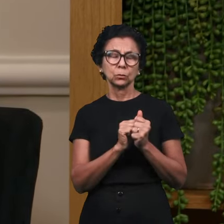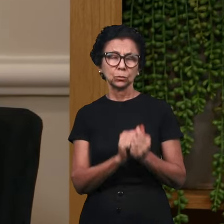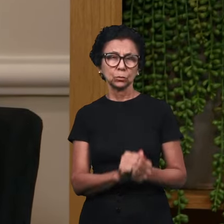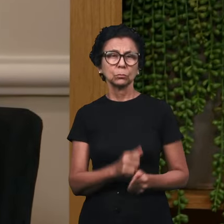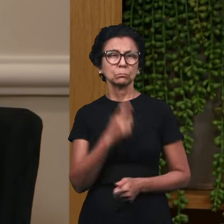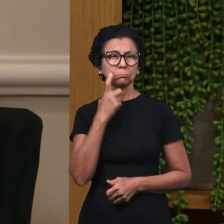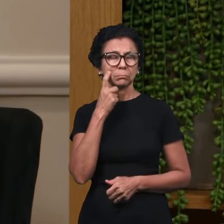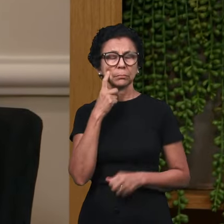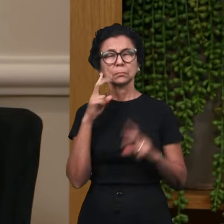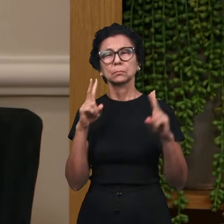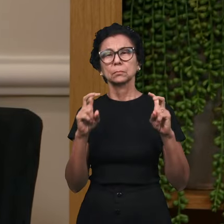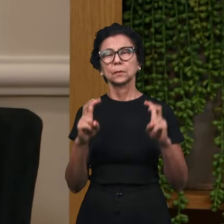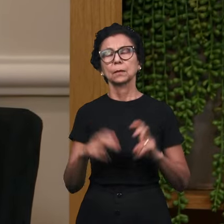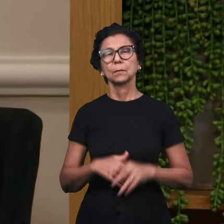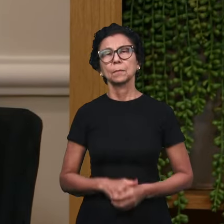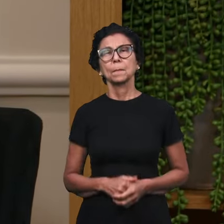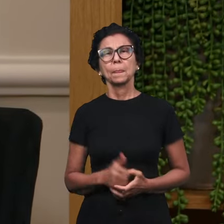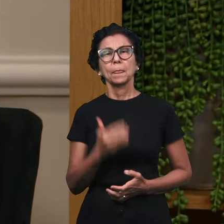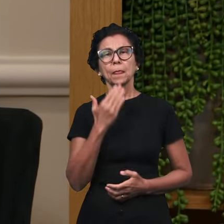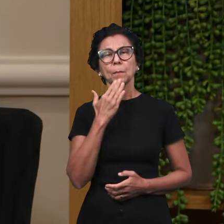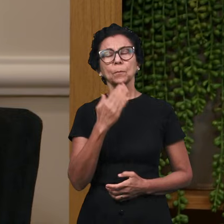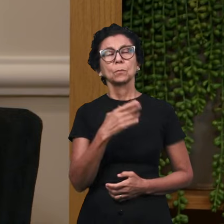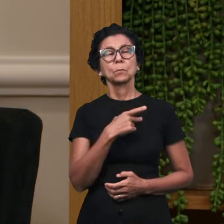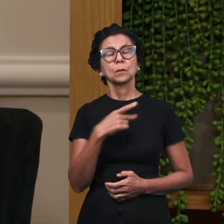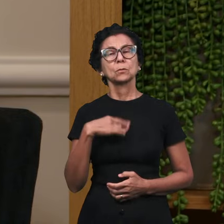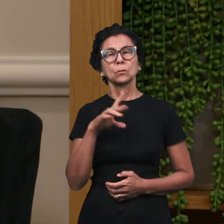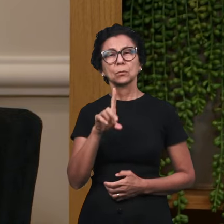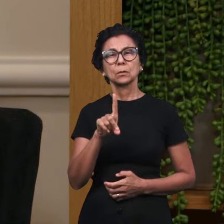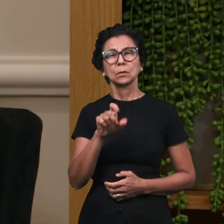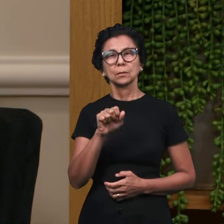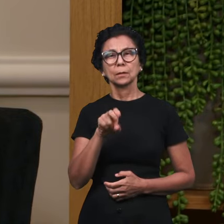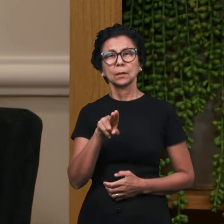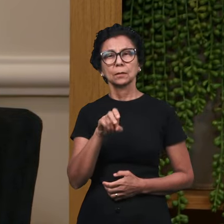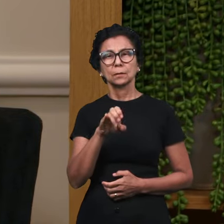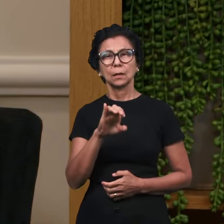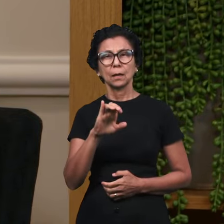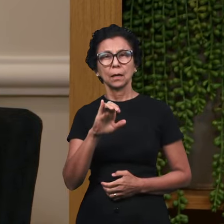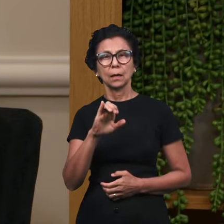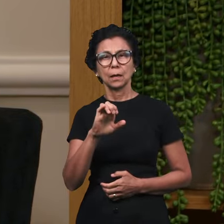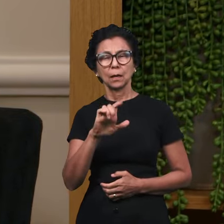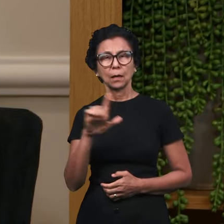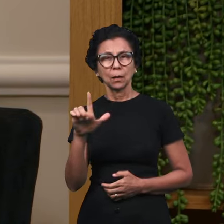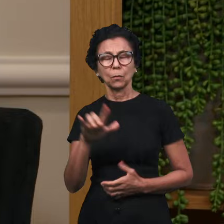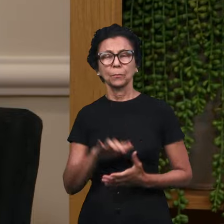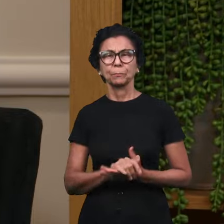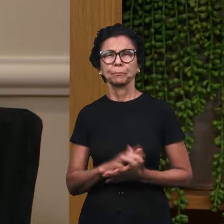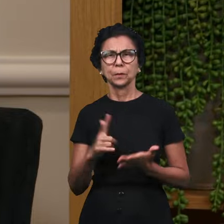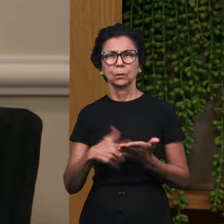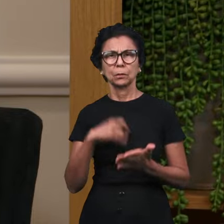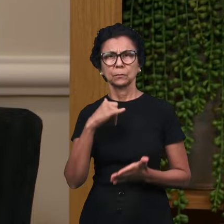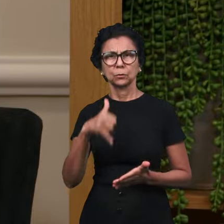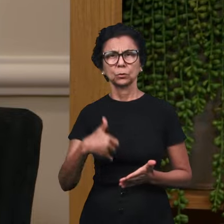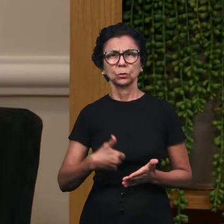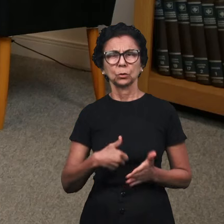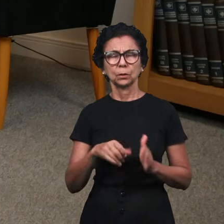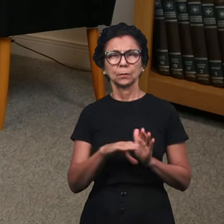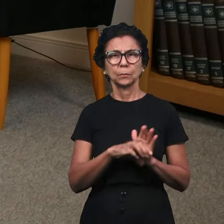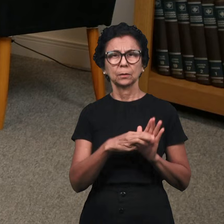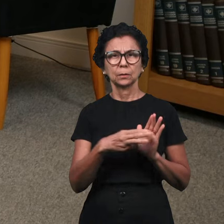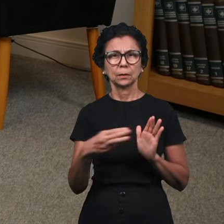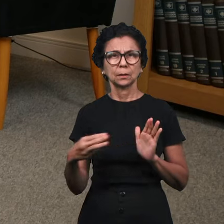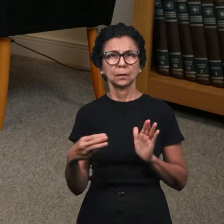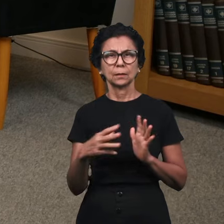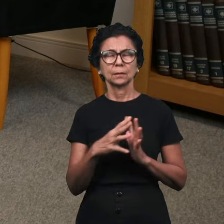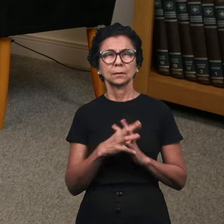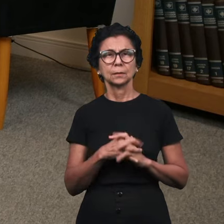tema. Gostaria que o pastor Daniel pudesse ler o texto base que está em Jó 33, 15 e